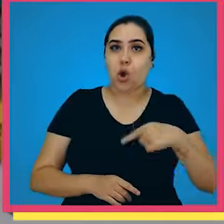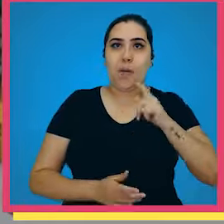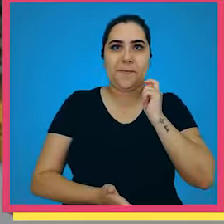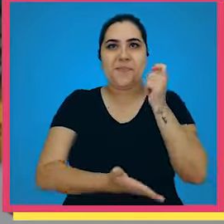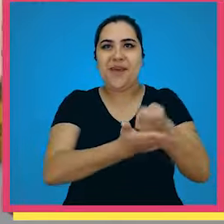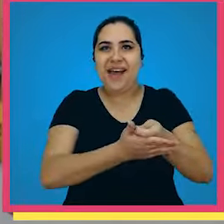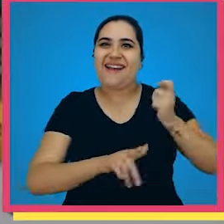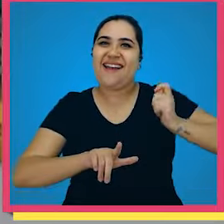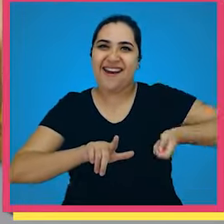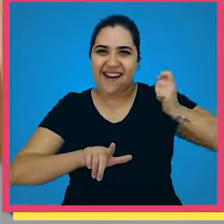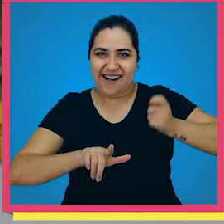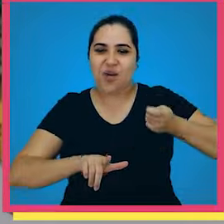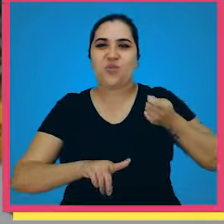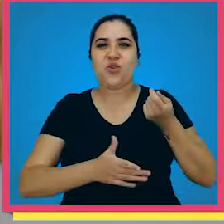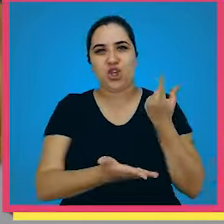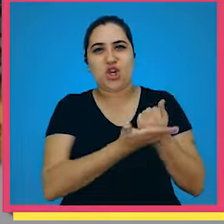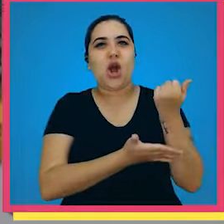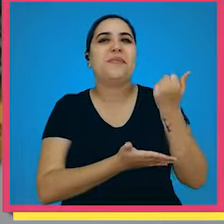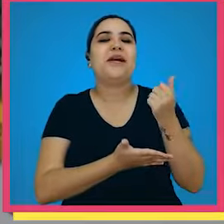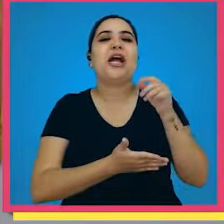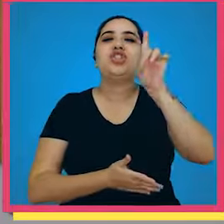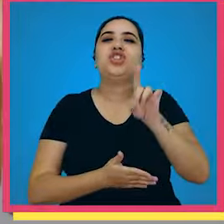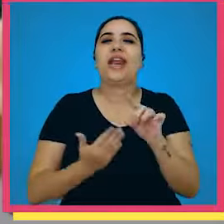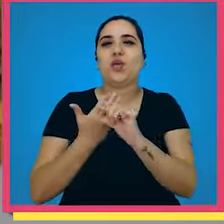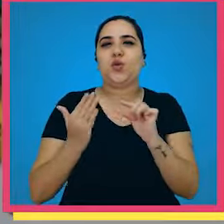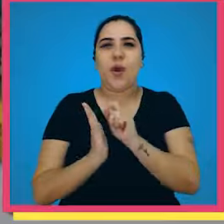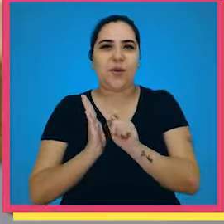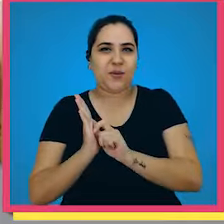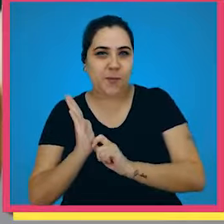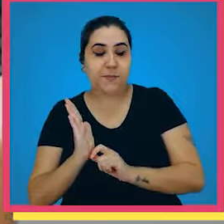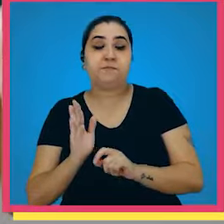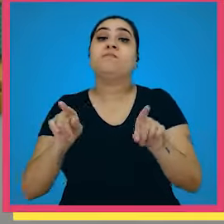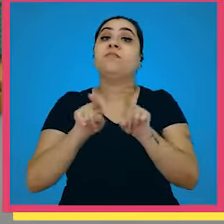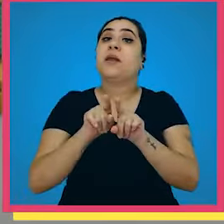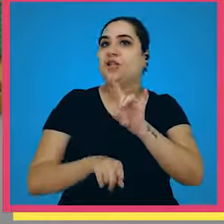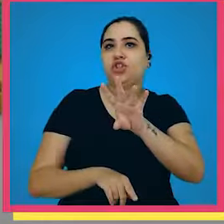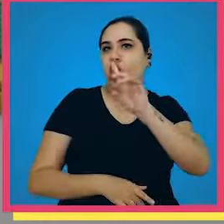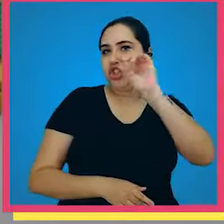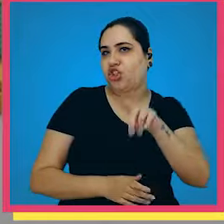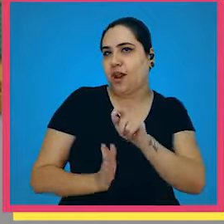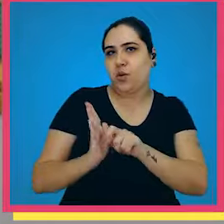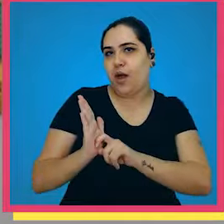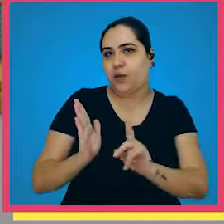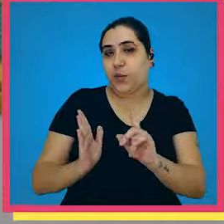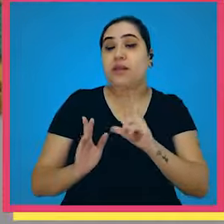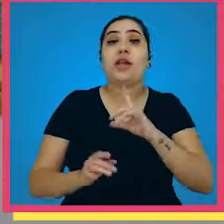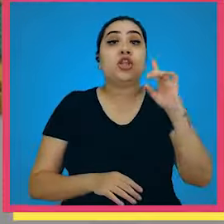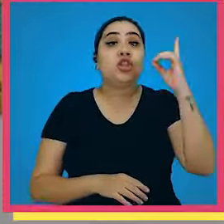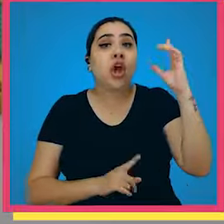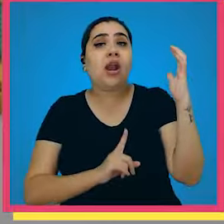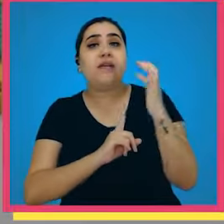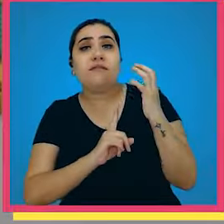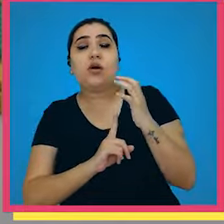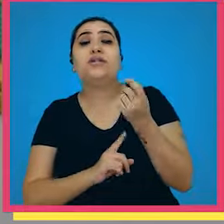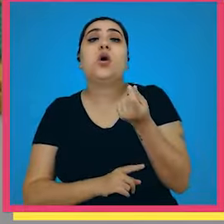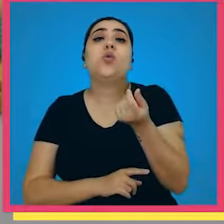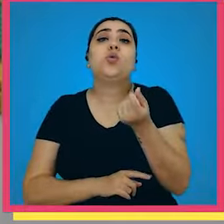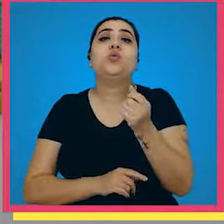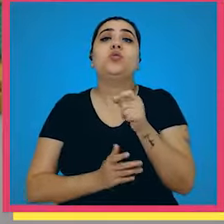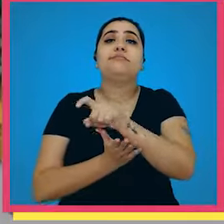usado no valor que a gente paga nos leilões, né, na compra desses direitos autorais. E não só no direito autoral. O dólar